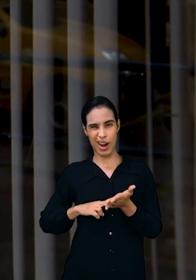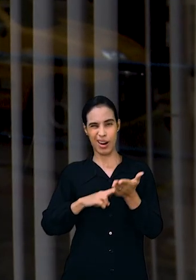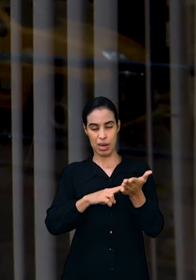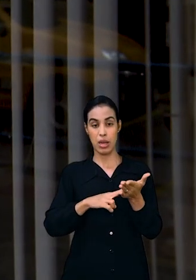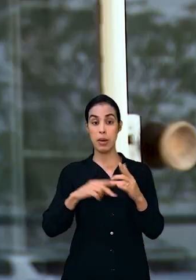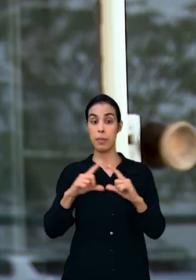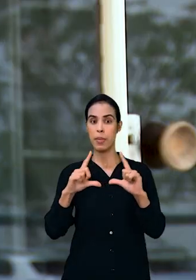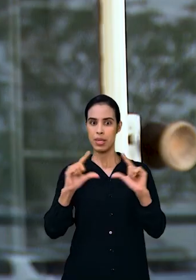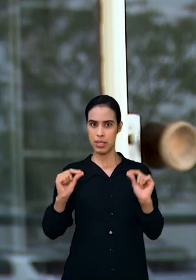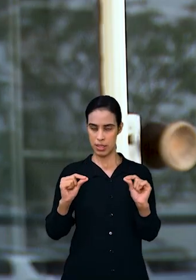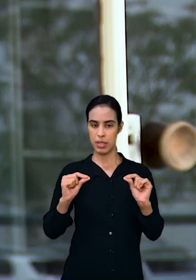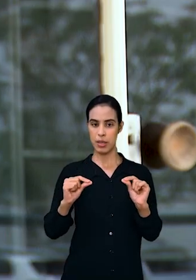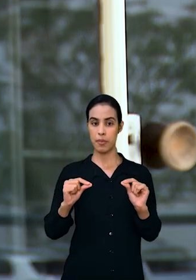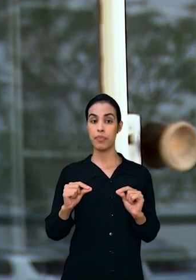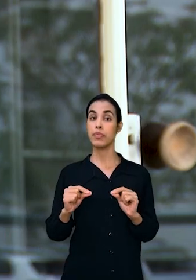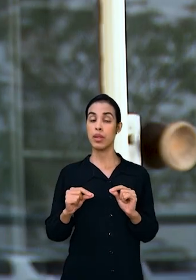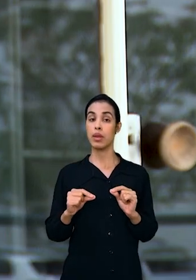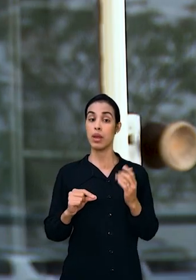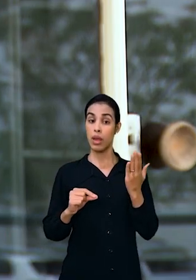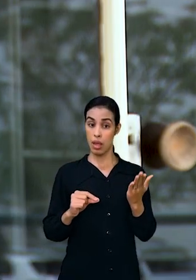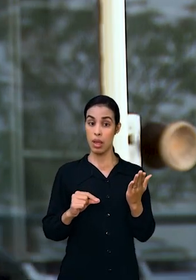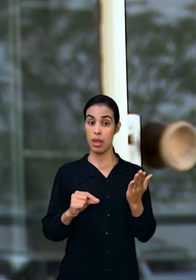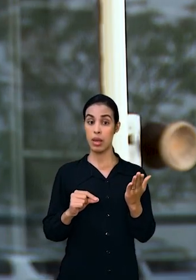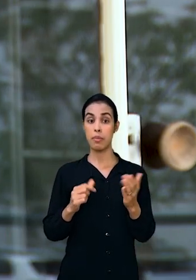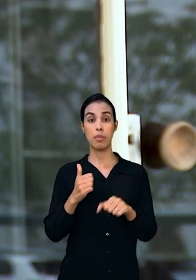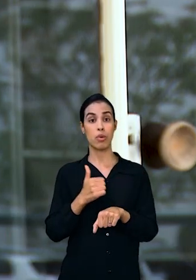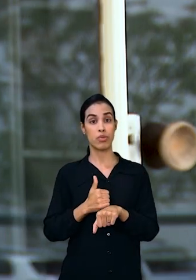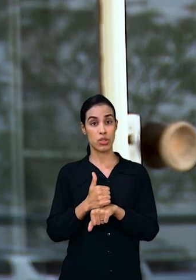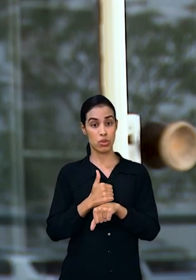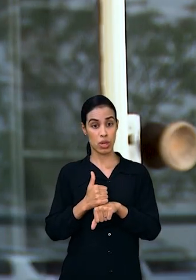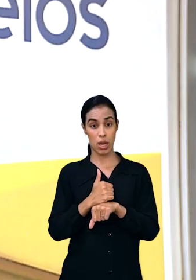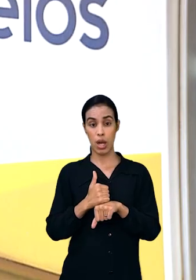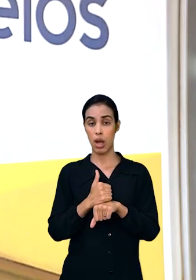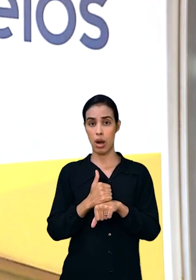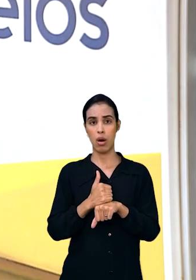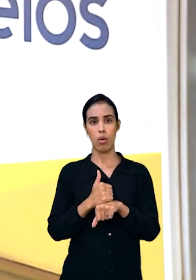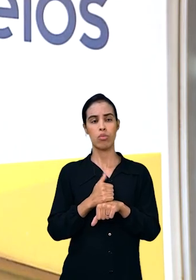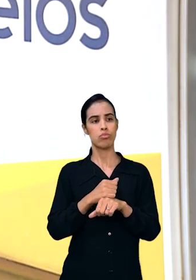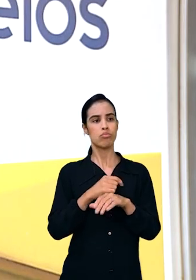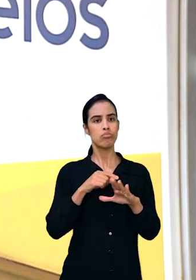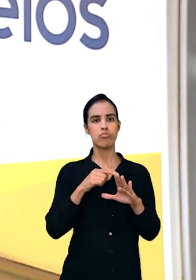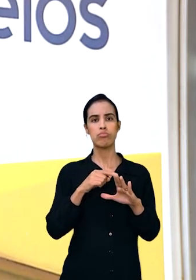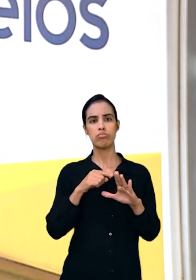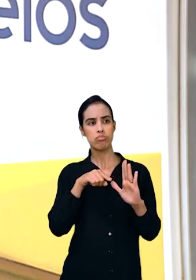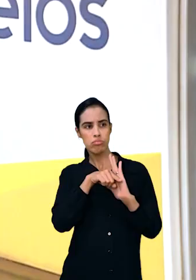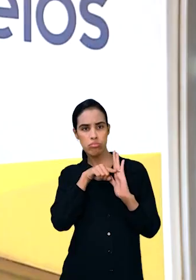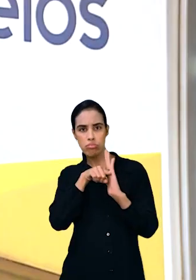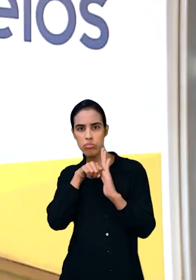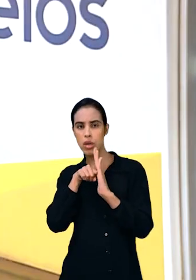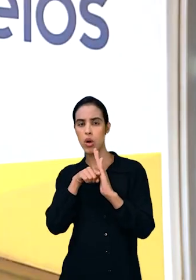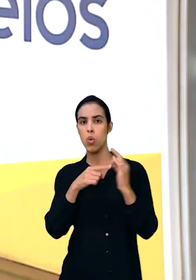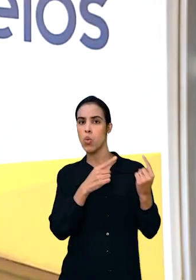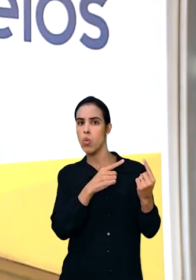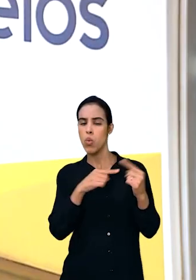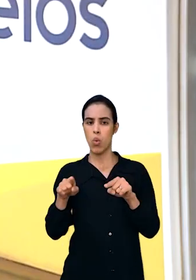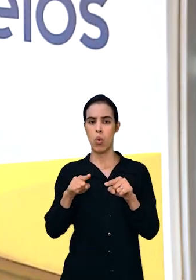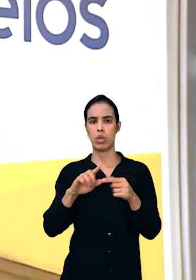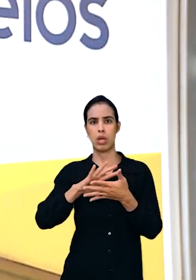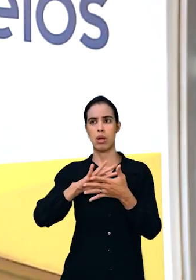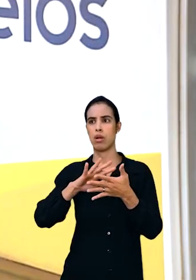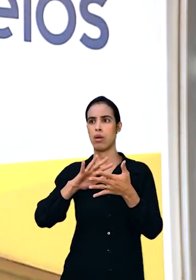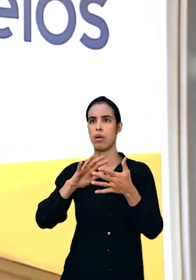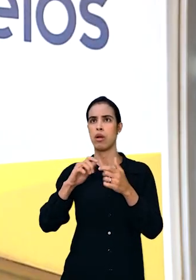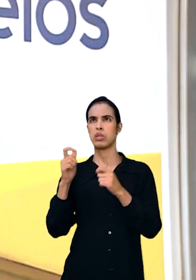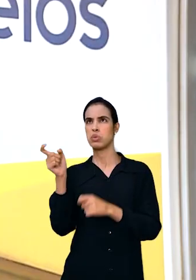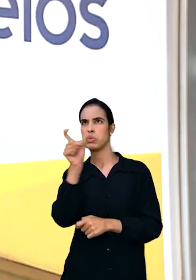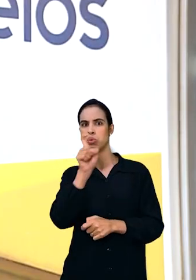em Brasília, o carteiro aderiu ao piquete organizado na porta da empresa. Não houve registro de vandalismo nem de violência no ato,